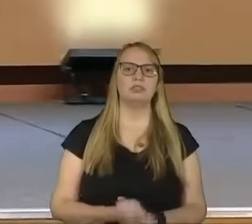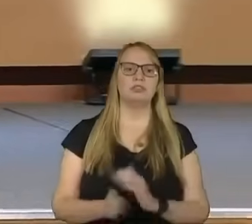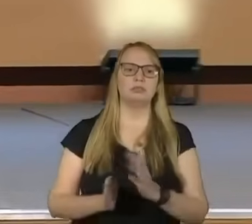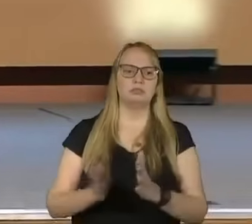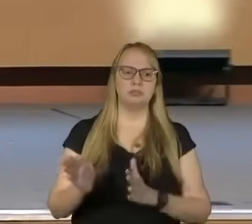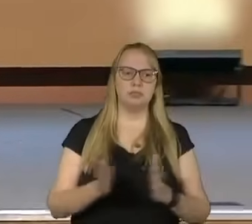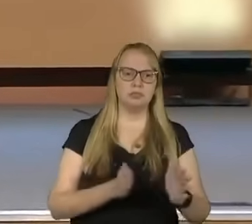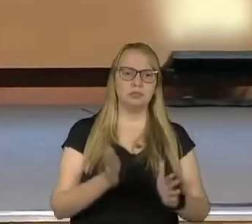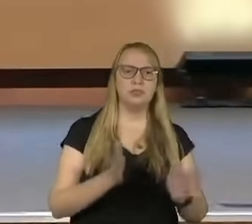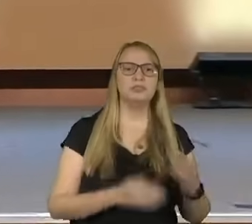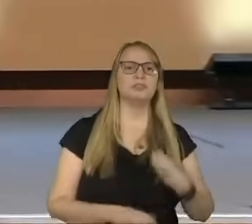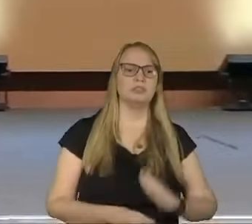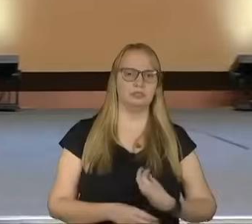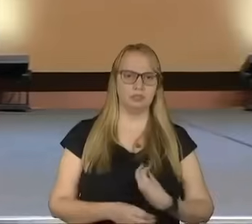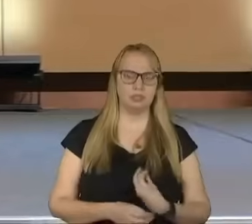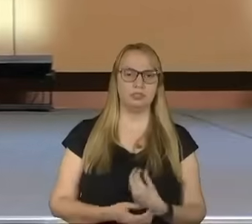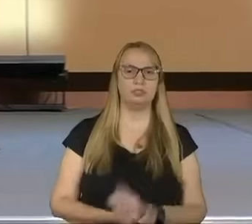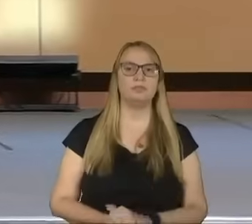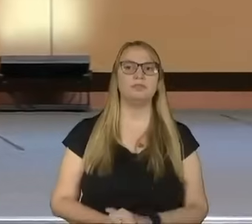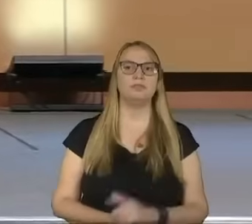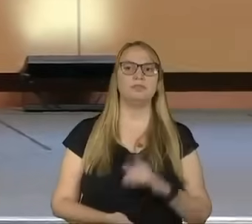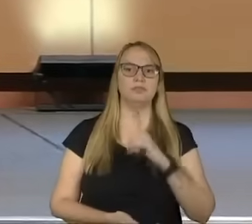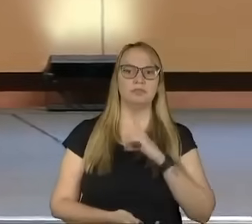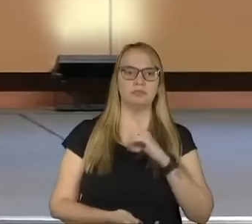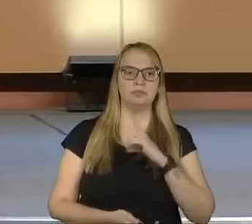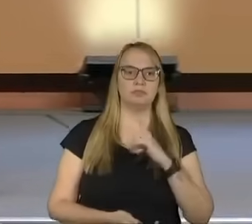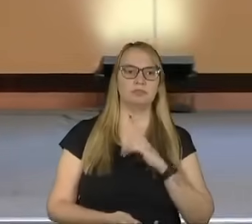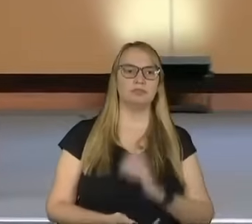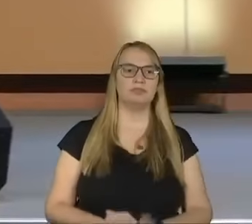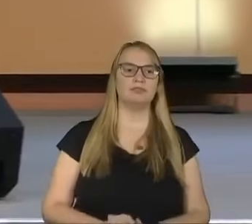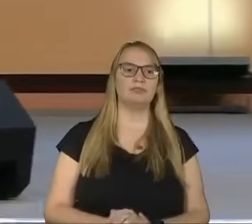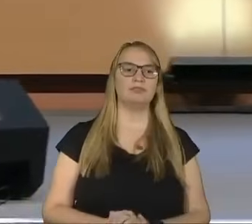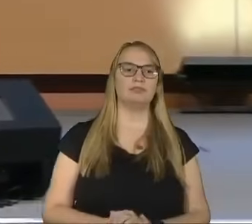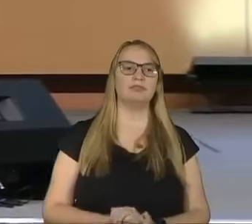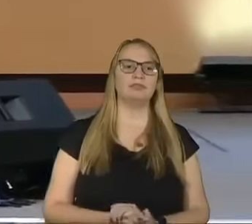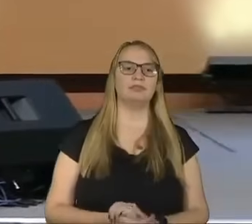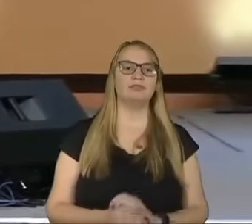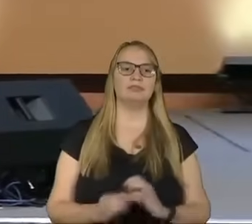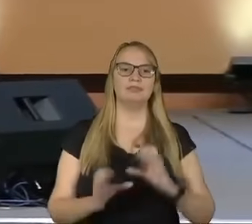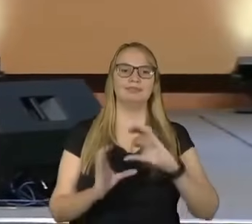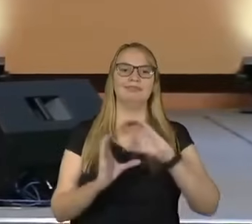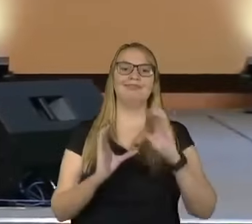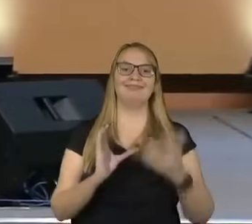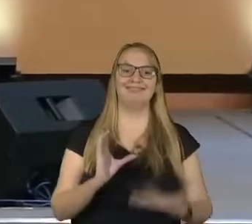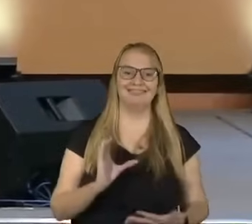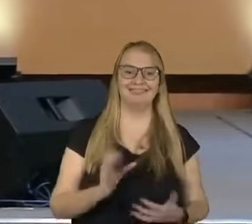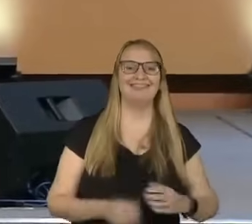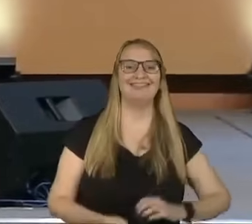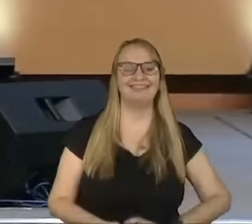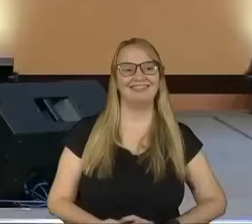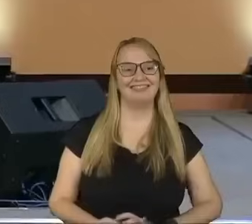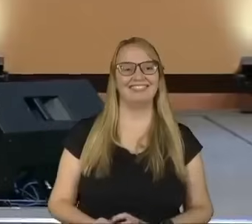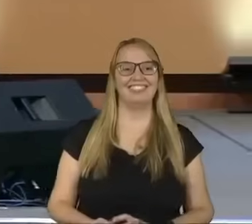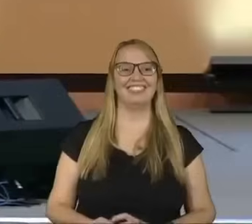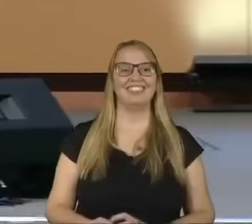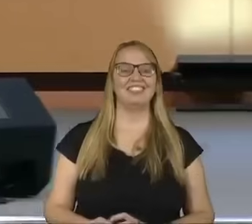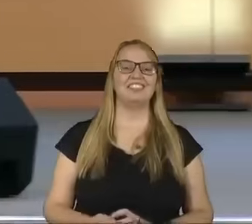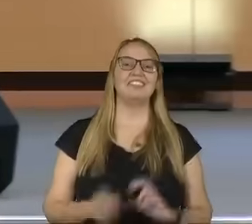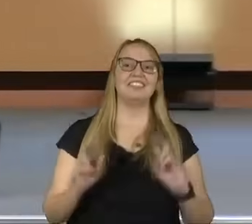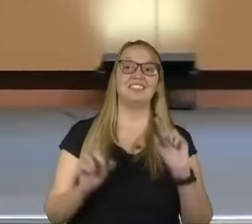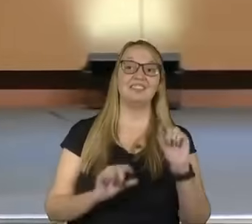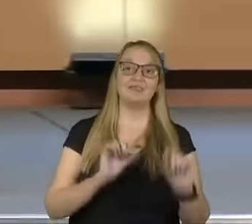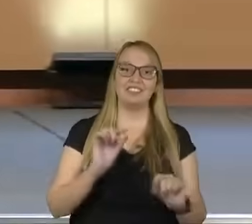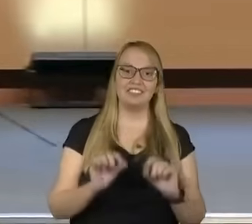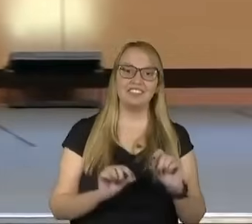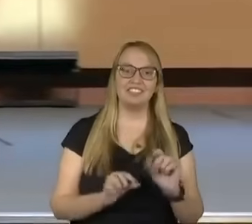nossa vida temos essas características A questão não é você